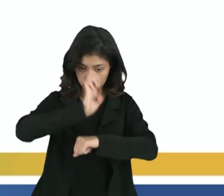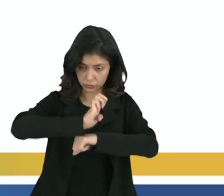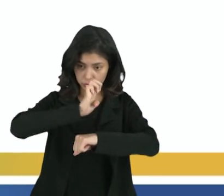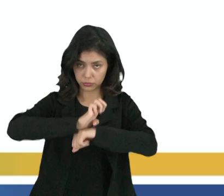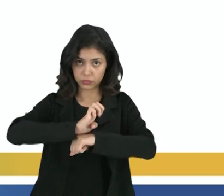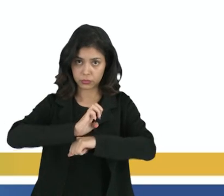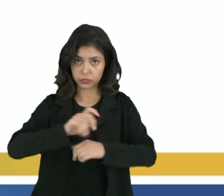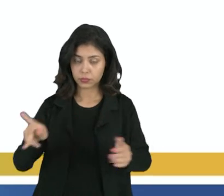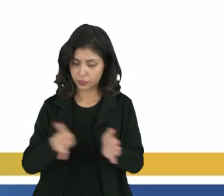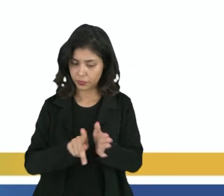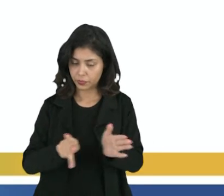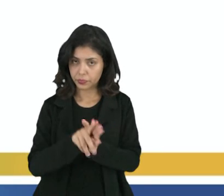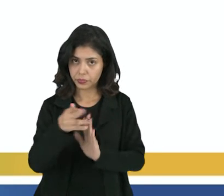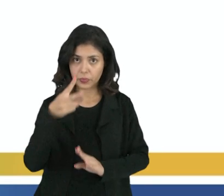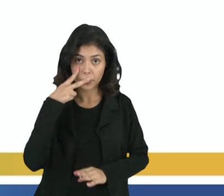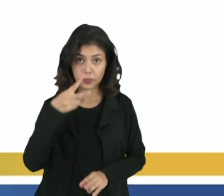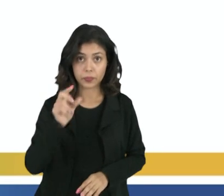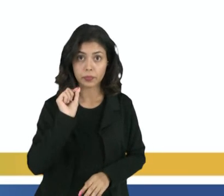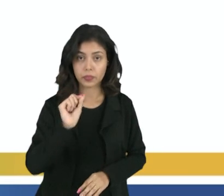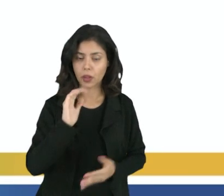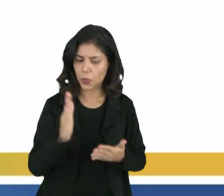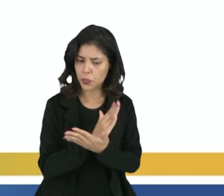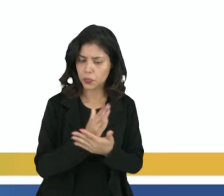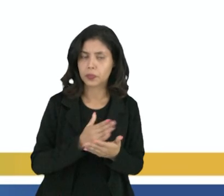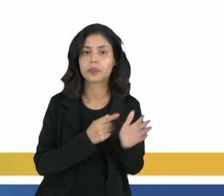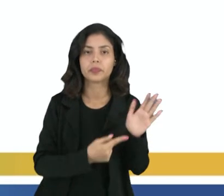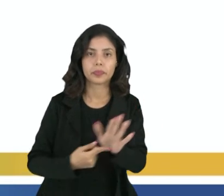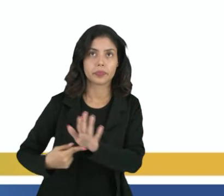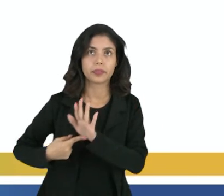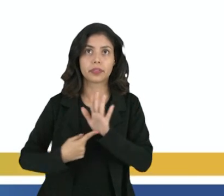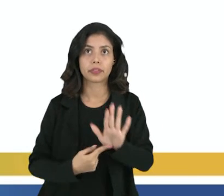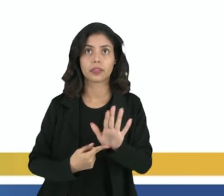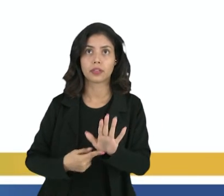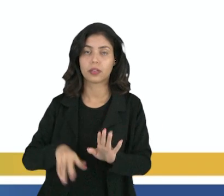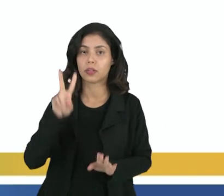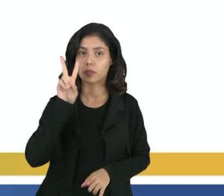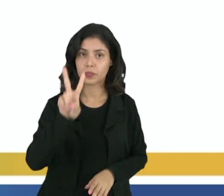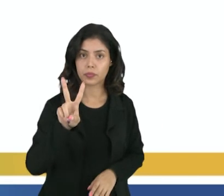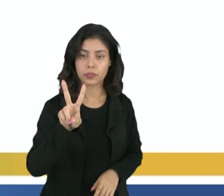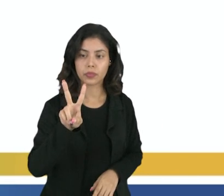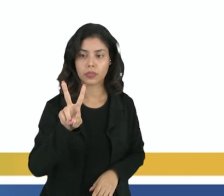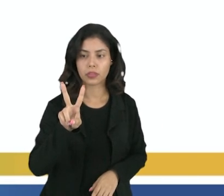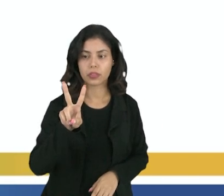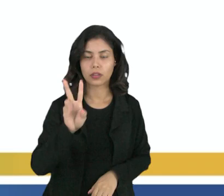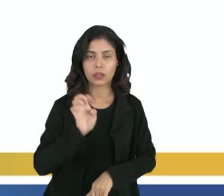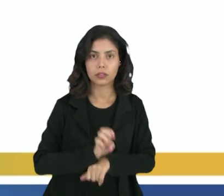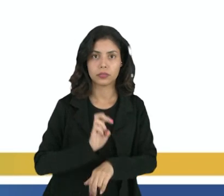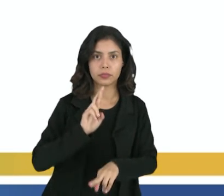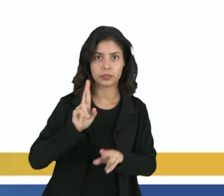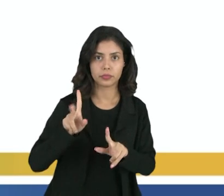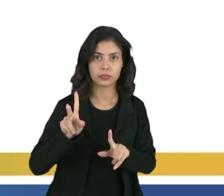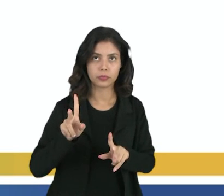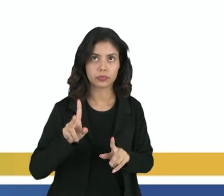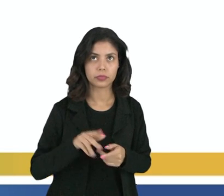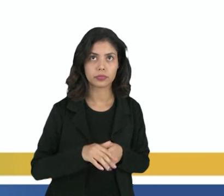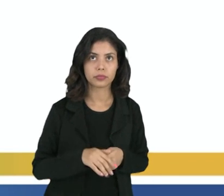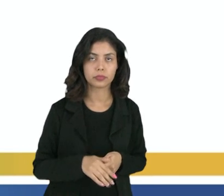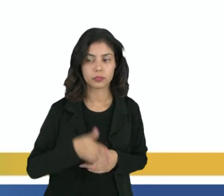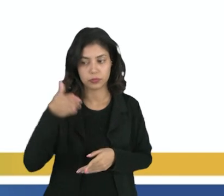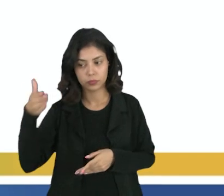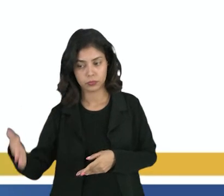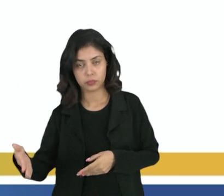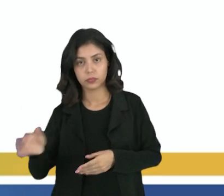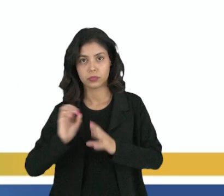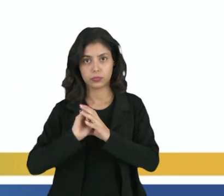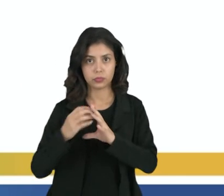eles pertencem, a gente viu que alguns se apresentam entre 2 estados diferentes. Uma parte